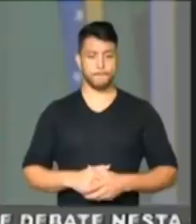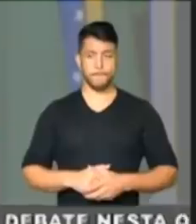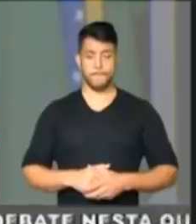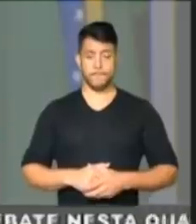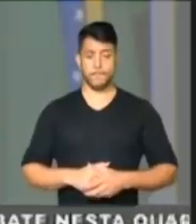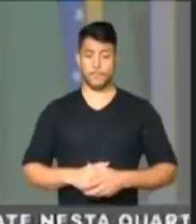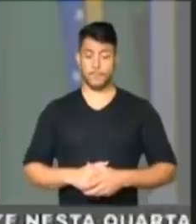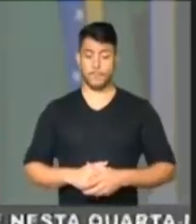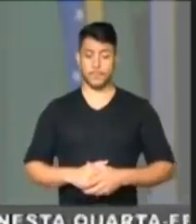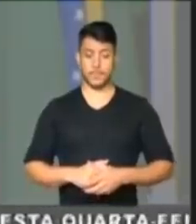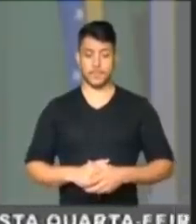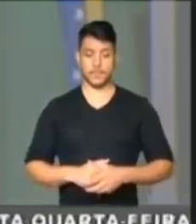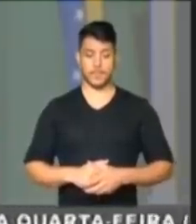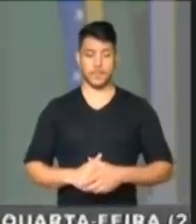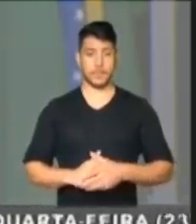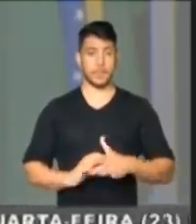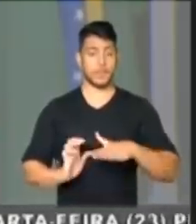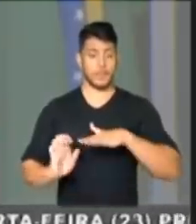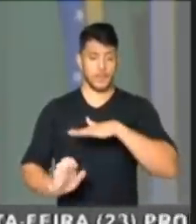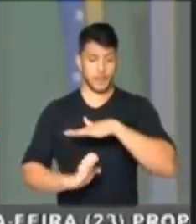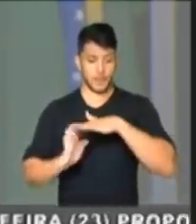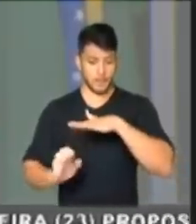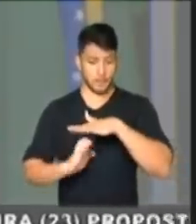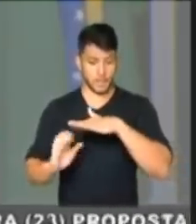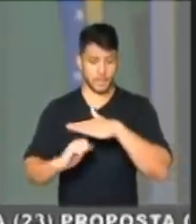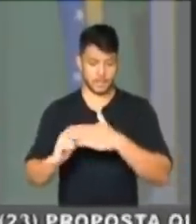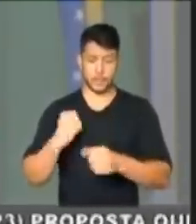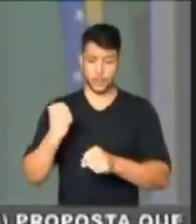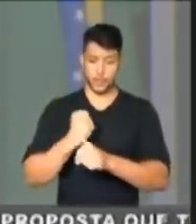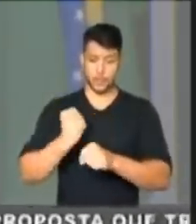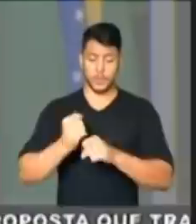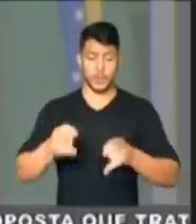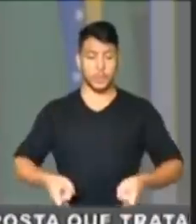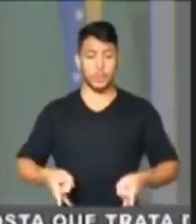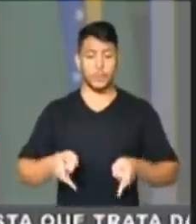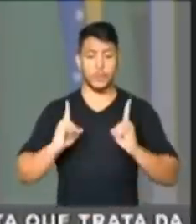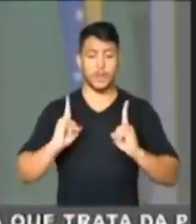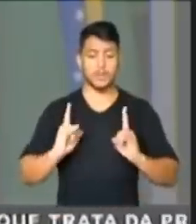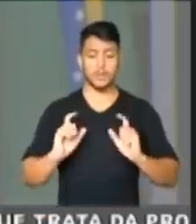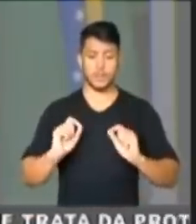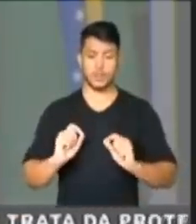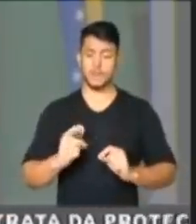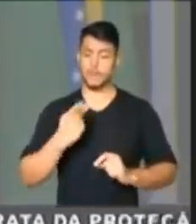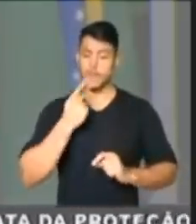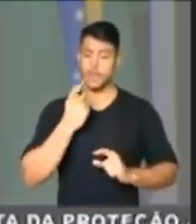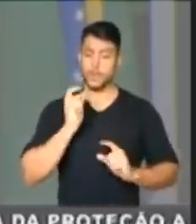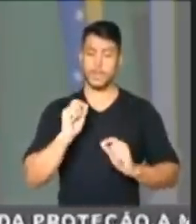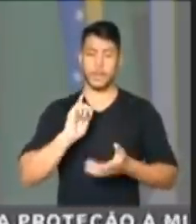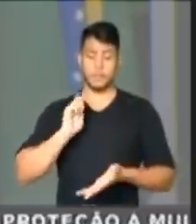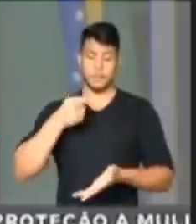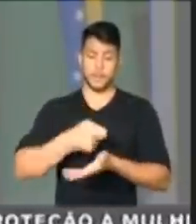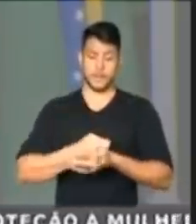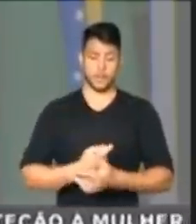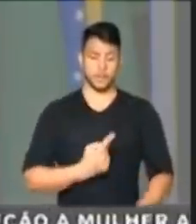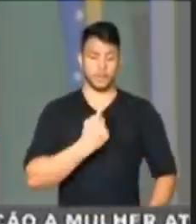A empresa que construiu esses prédios diz que investiu 103 milhões